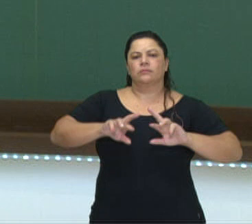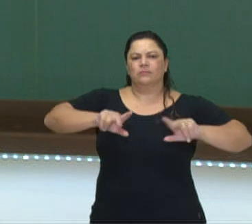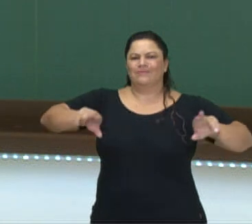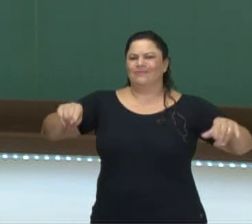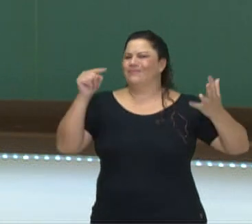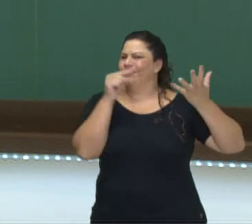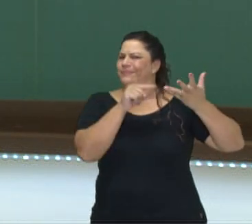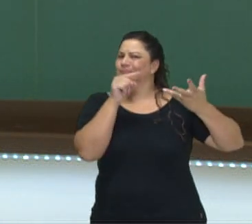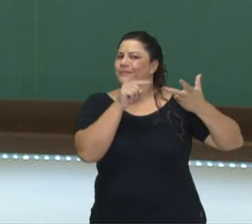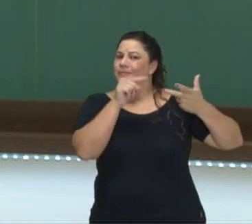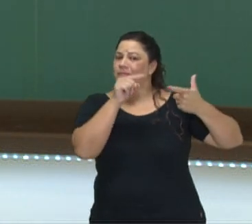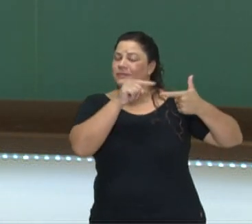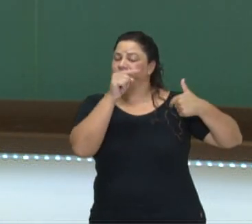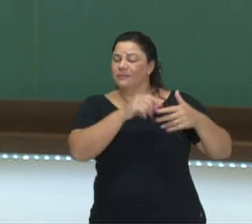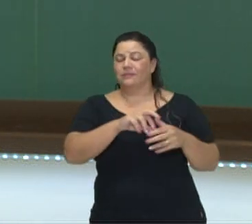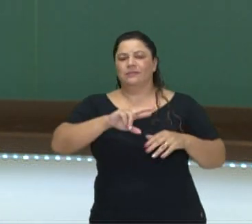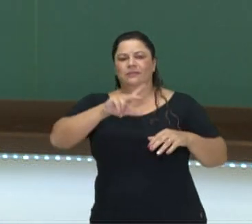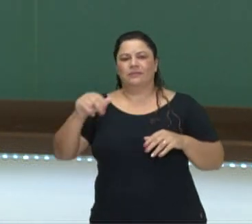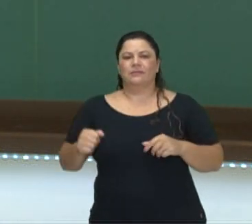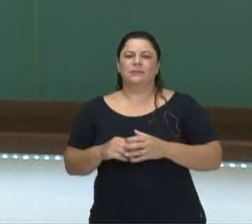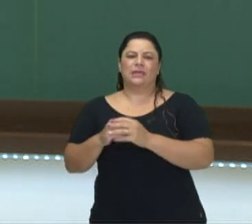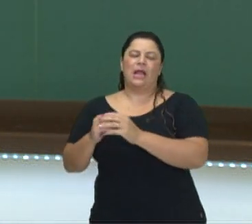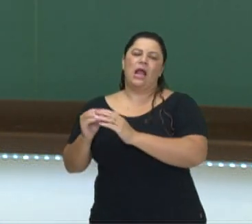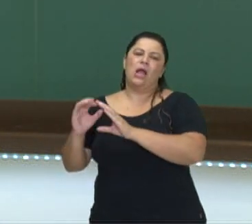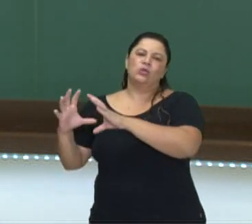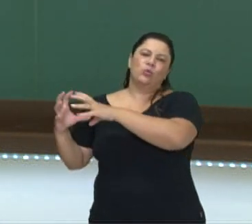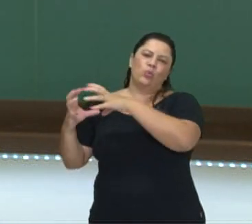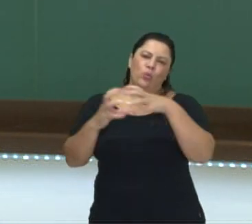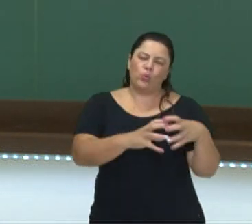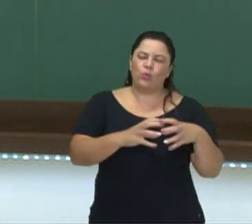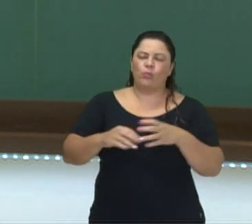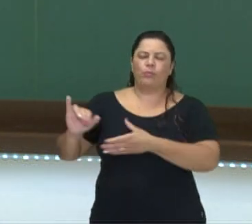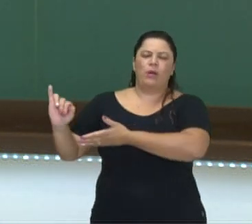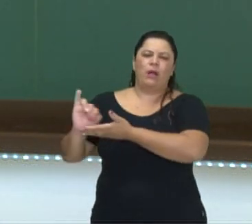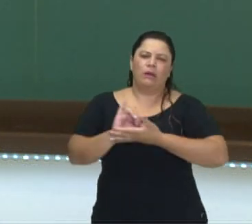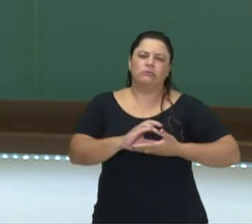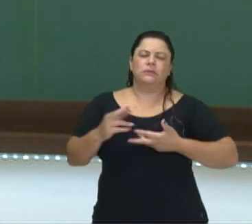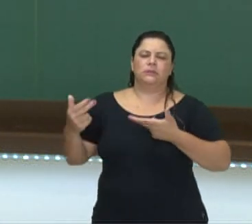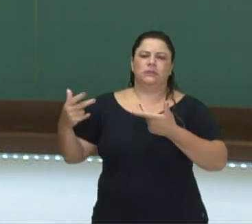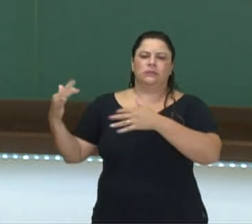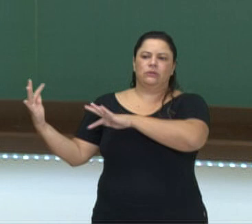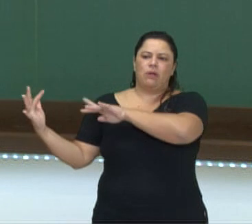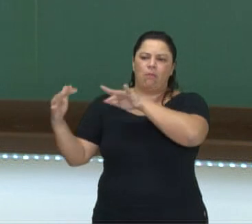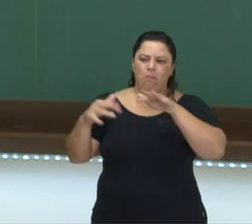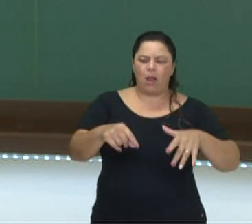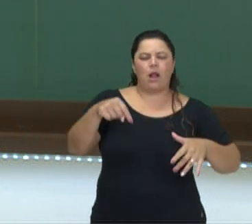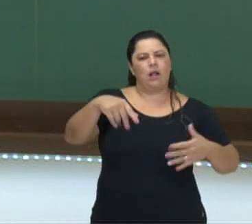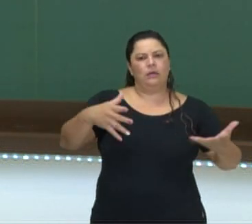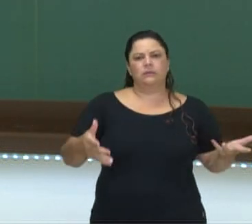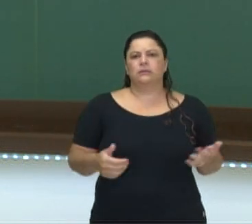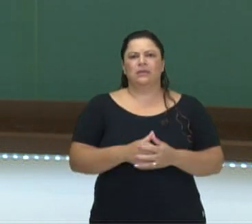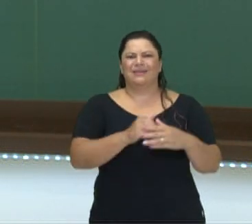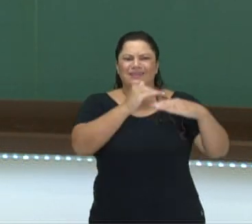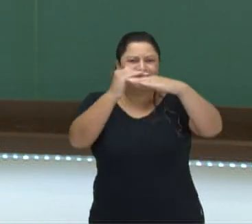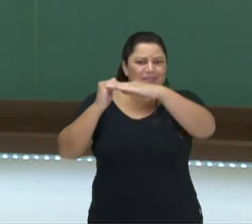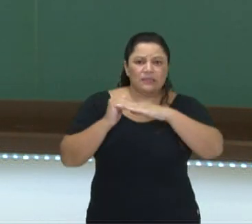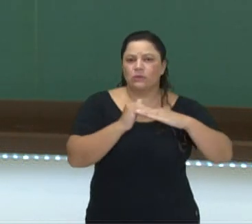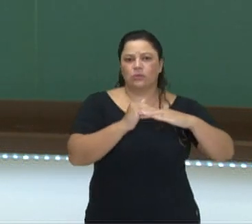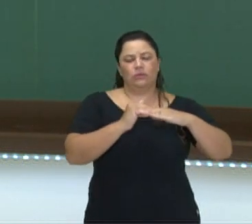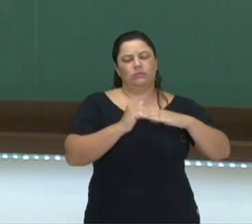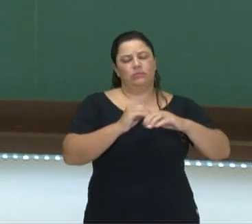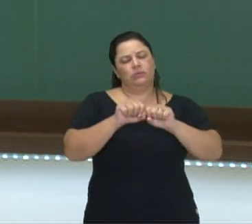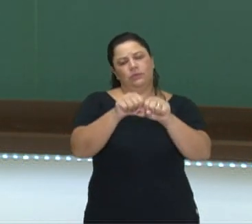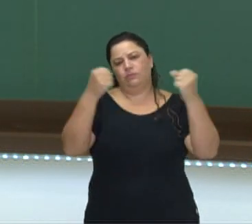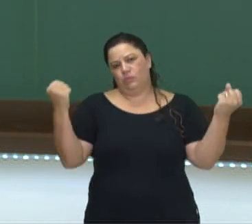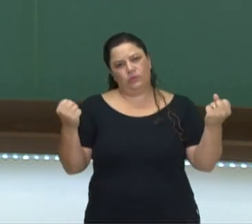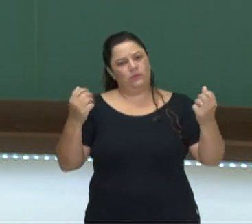variedade de etnias que vieram para o nosso território ou que já estavam aqui, Então não tem como ele ser igualzinho no seu todo.